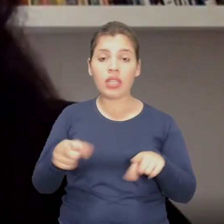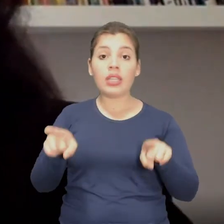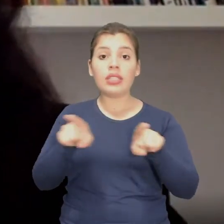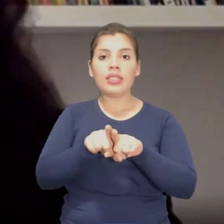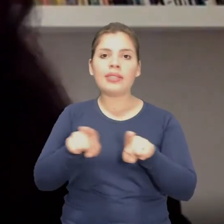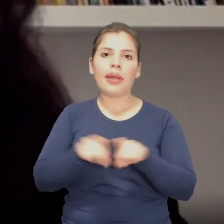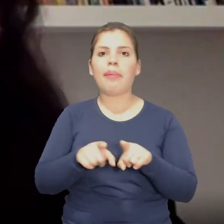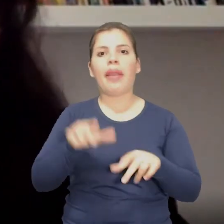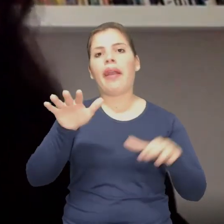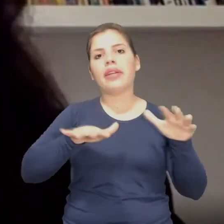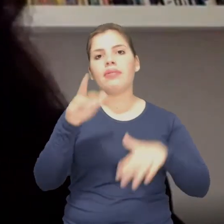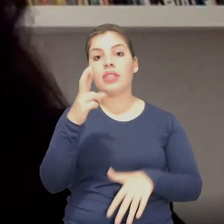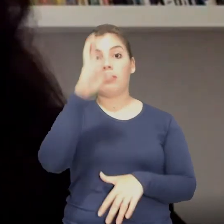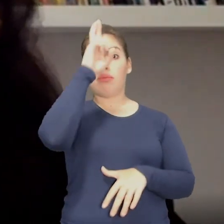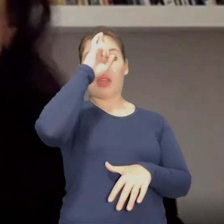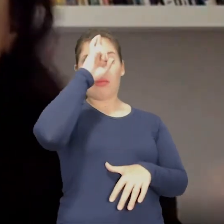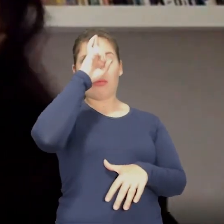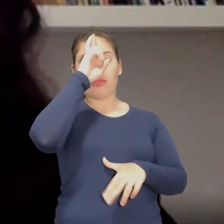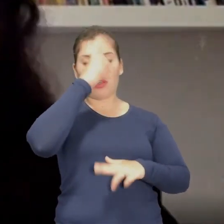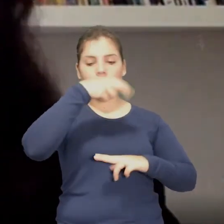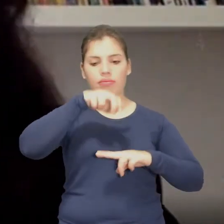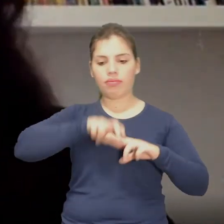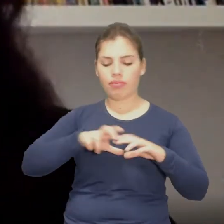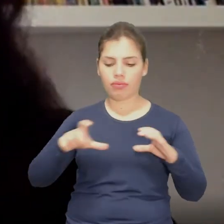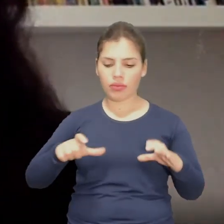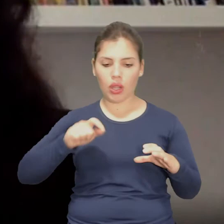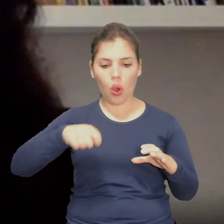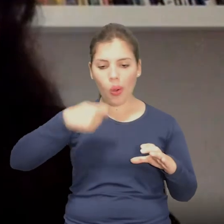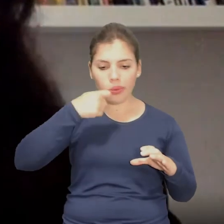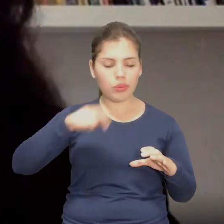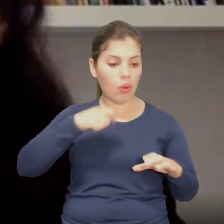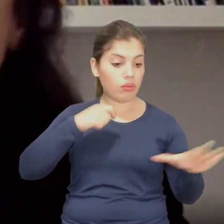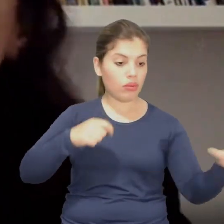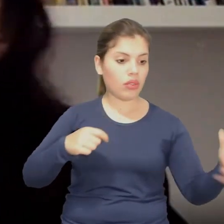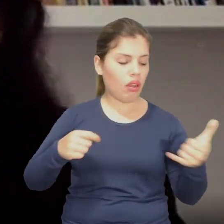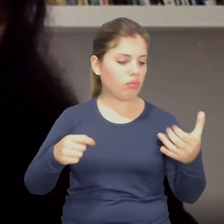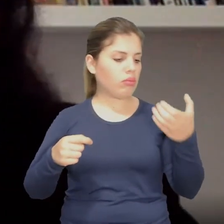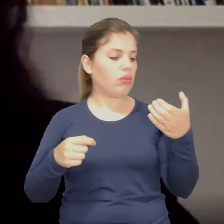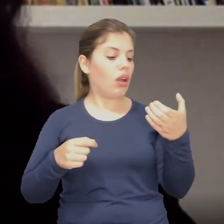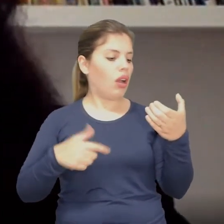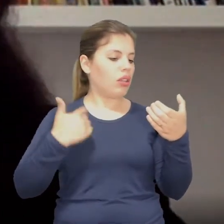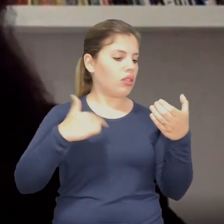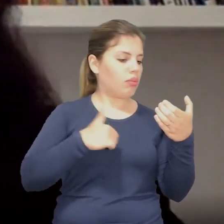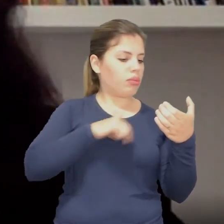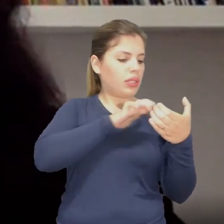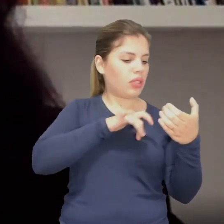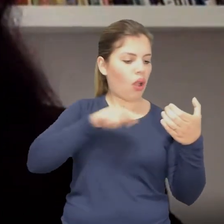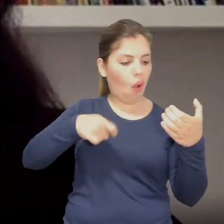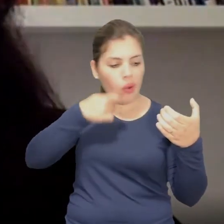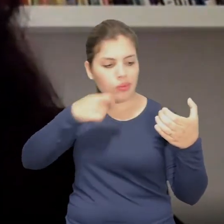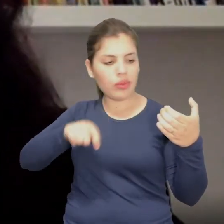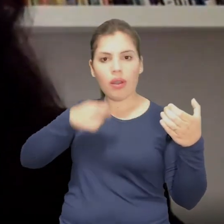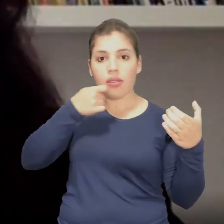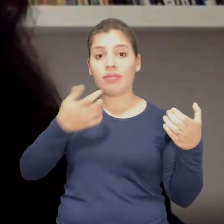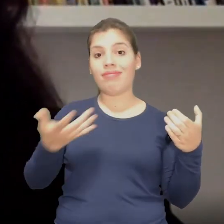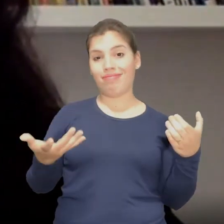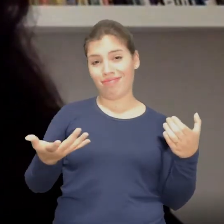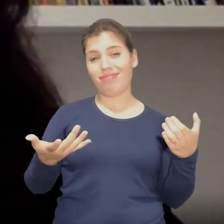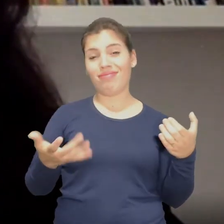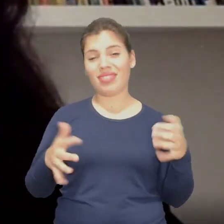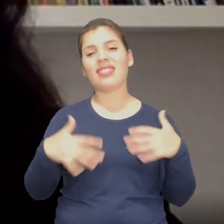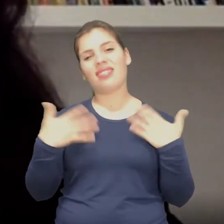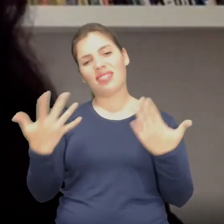E também está muito mais fácil está na hora do nosso almoço, da nossa refeição, de a gente levar o trabalho para esse momento. Então, eu